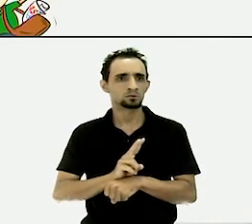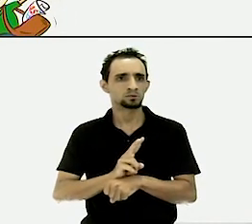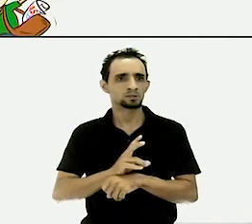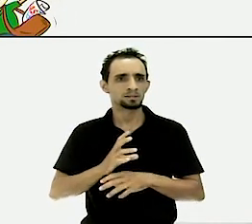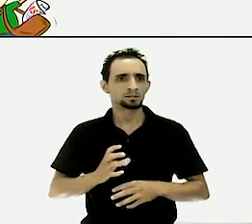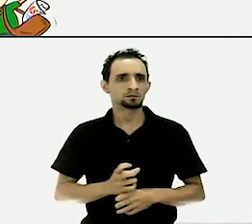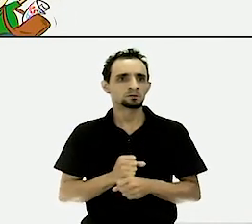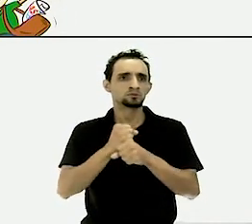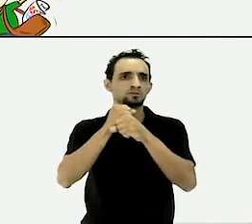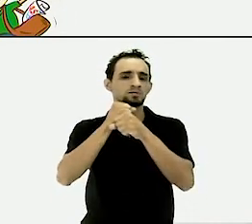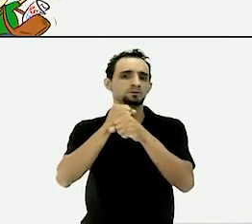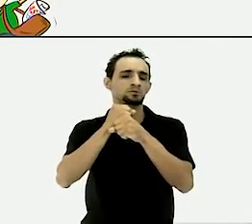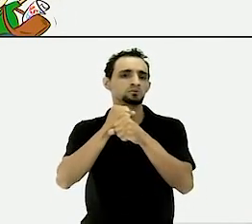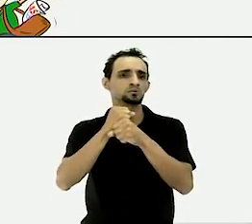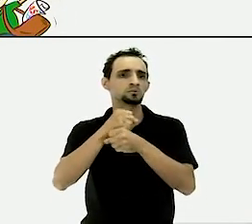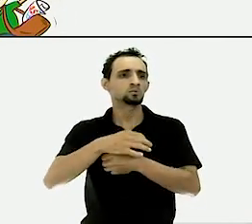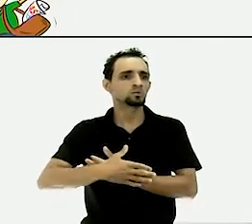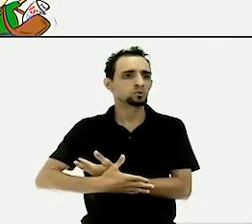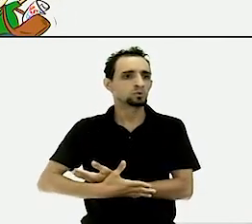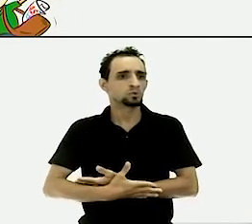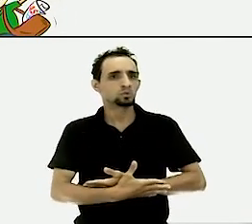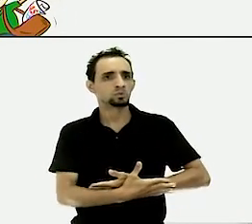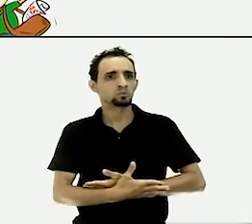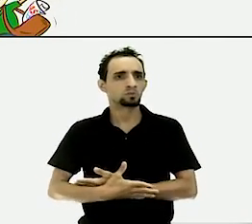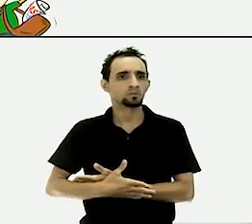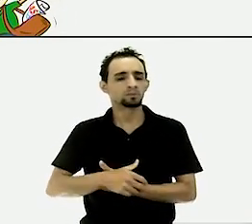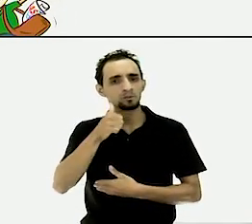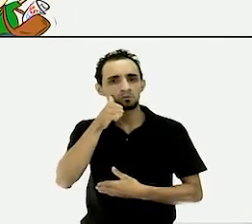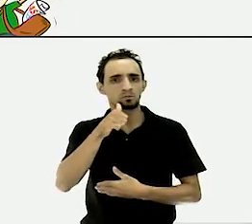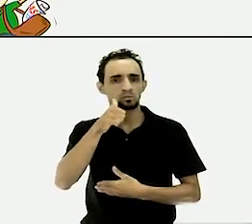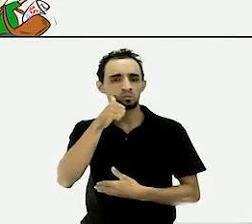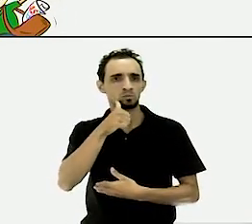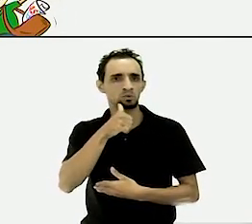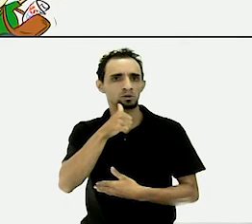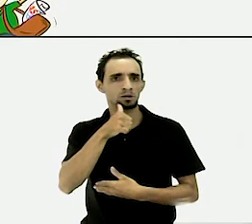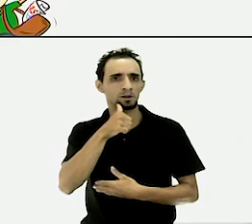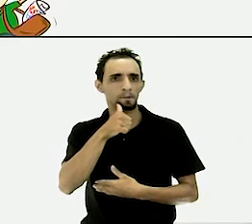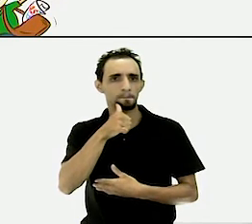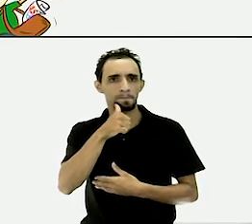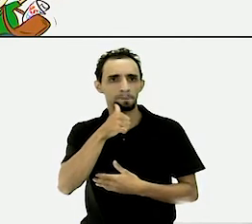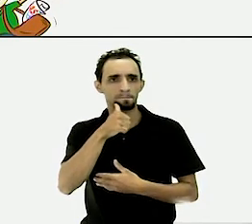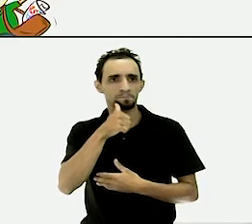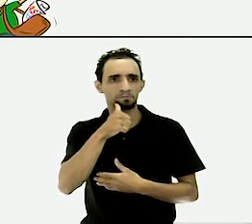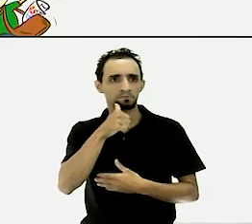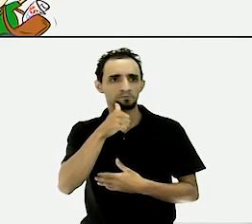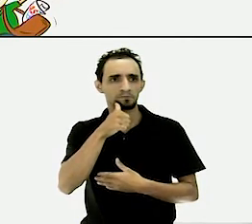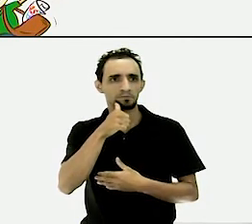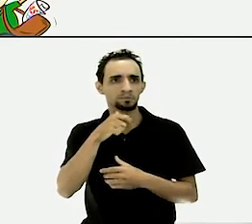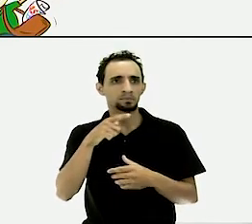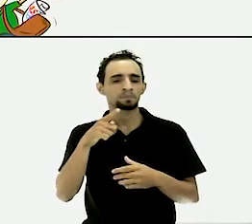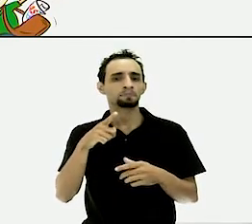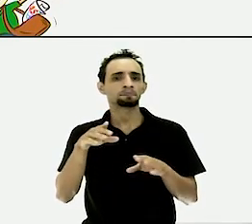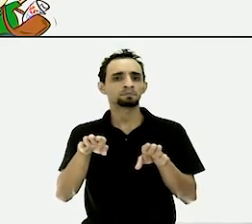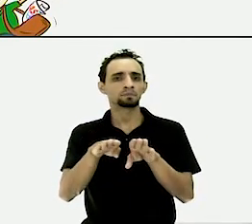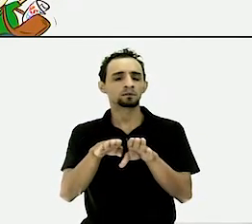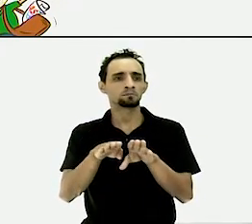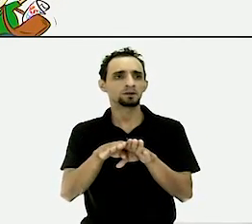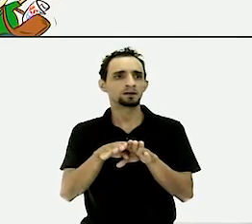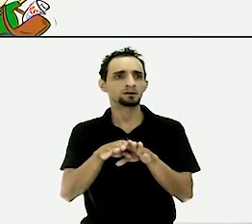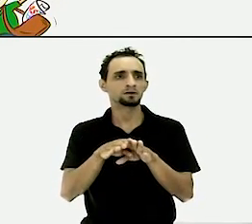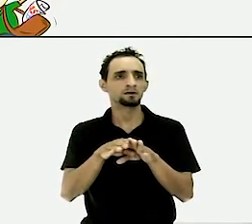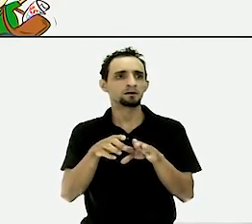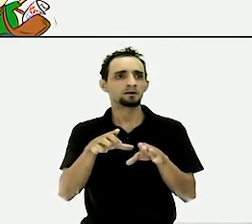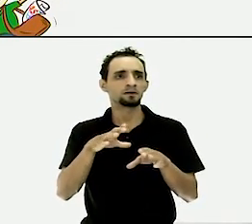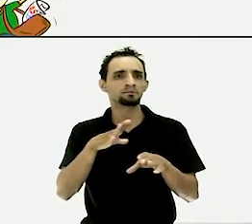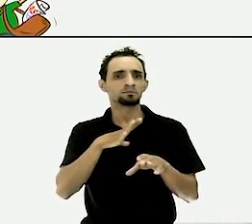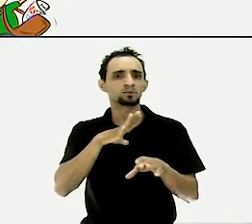classe que, como nós havíamos entrado em discussão na última sessão, nós estamos aqui, vou